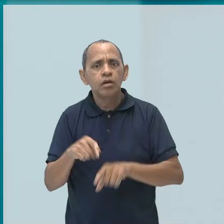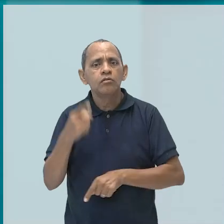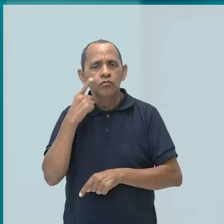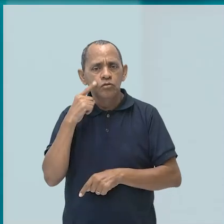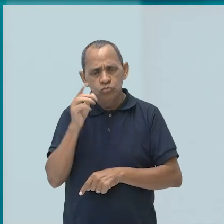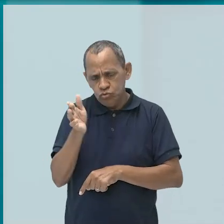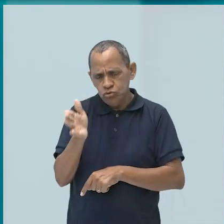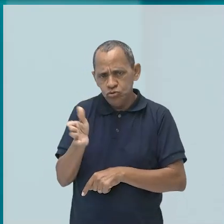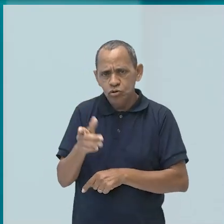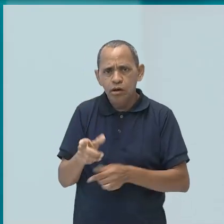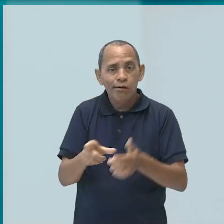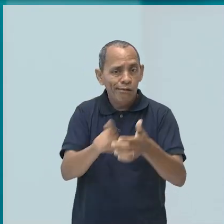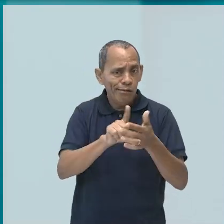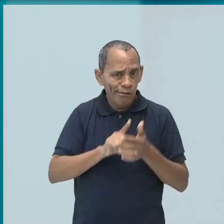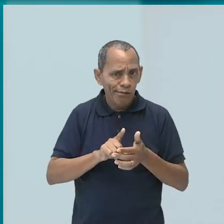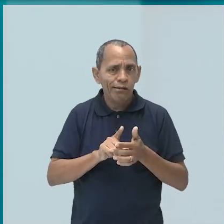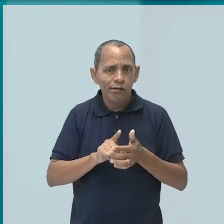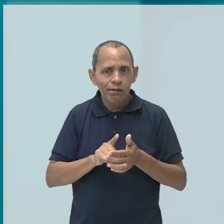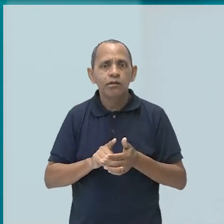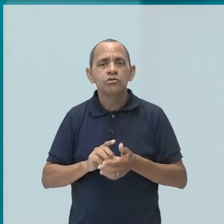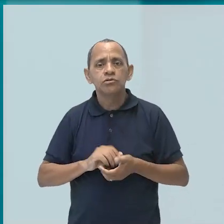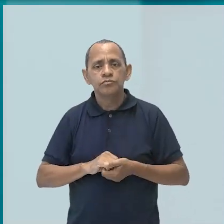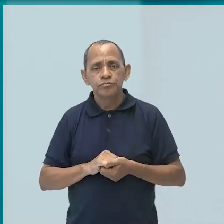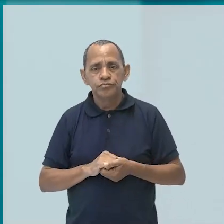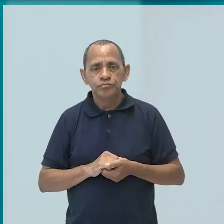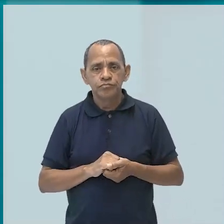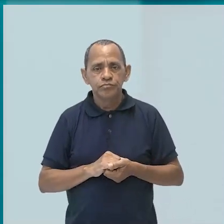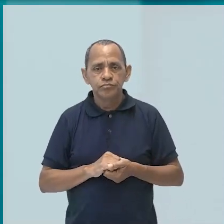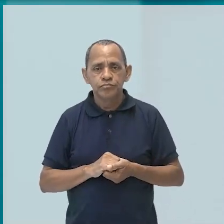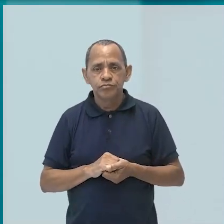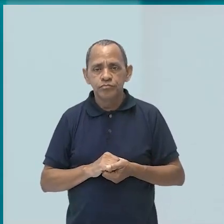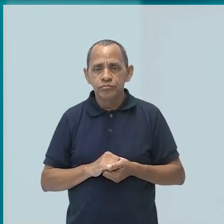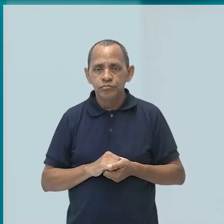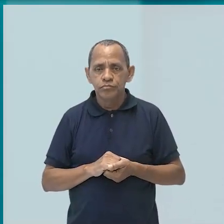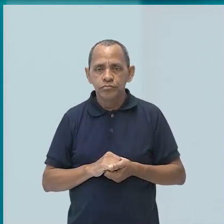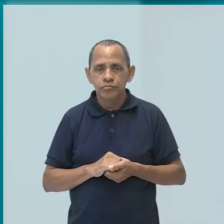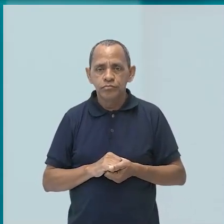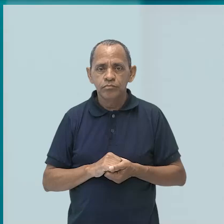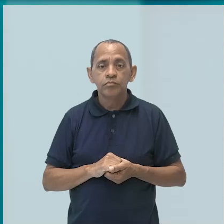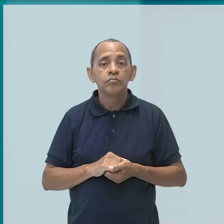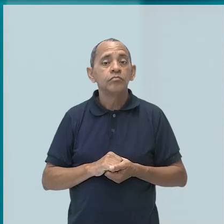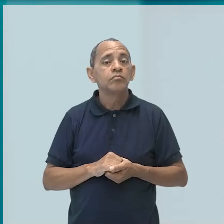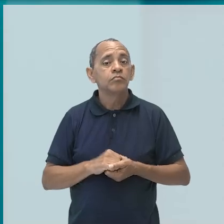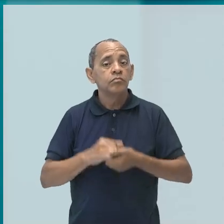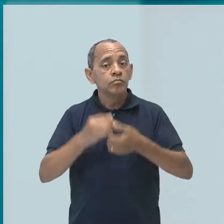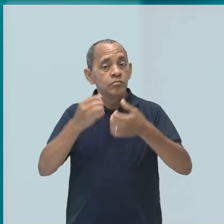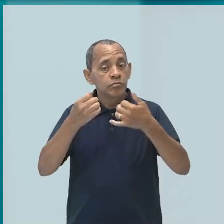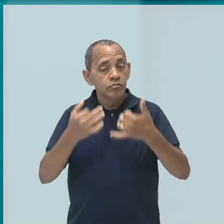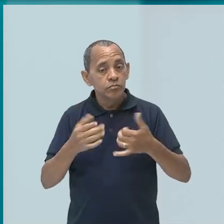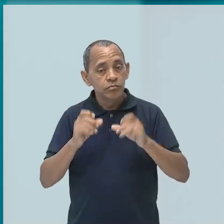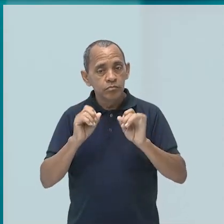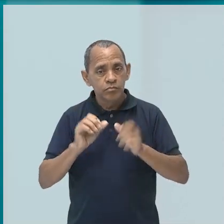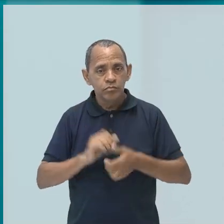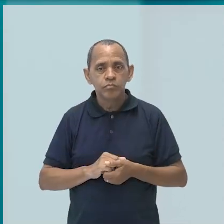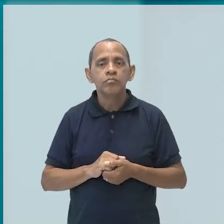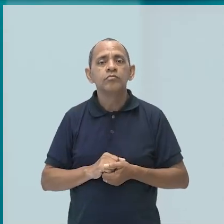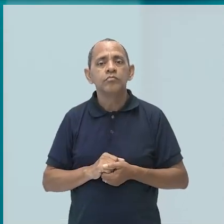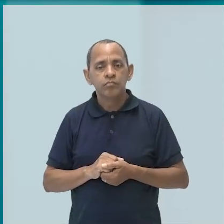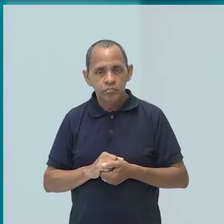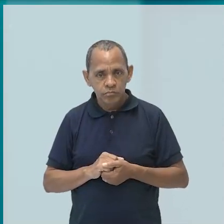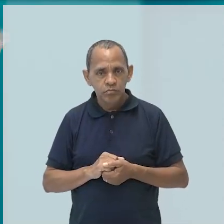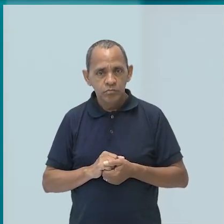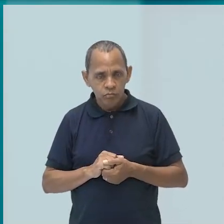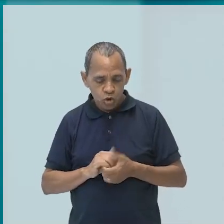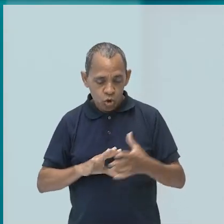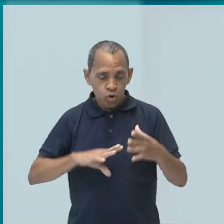viu isso quando trabalhamos aqui com vocês as conjunções. Mas vamos retomar, olha só. Então, para expressar a causa,